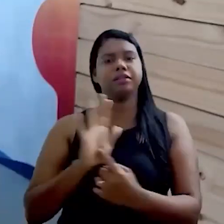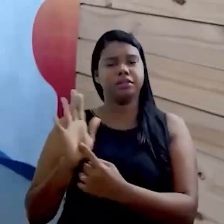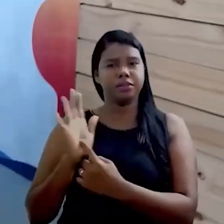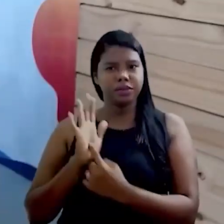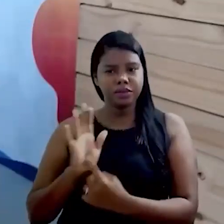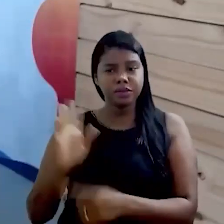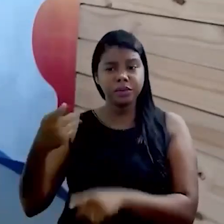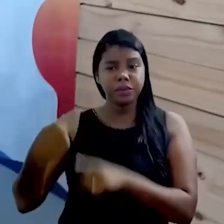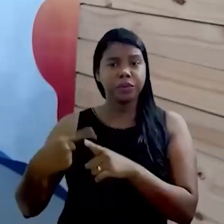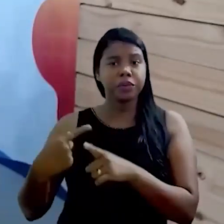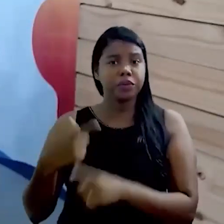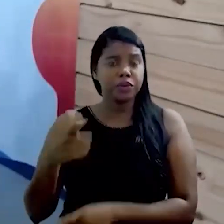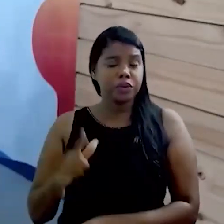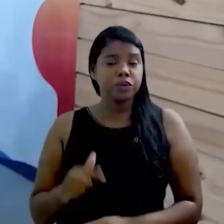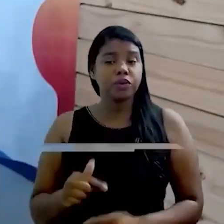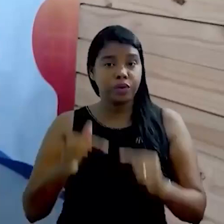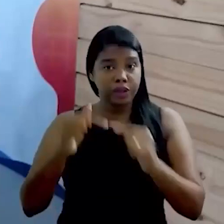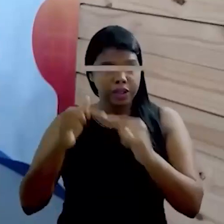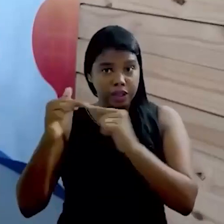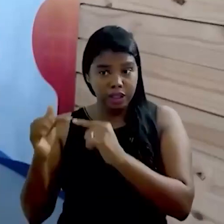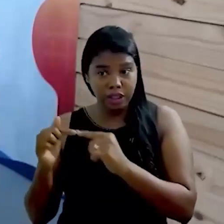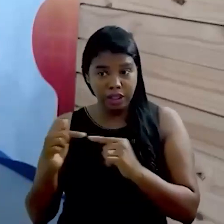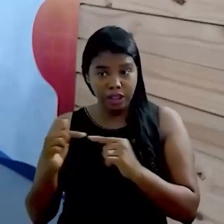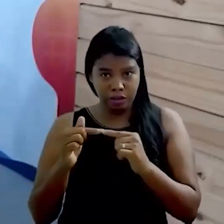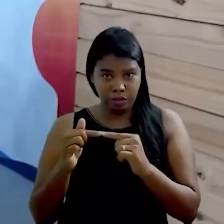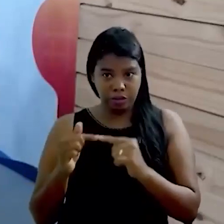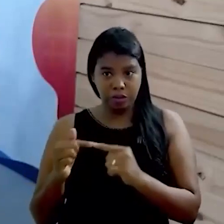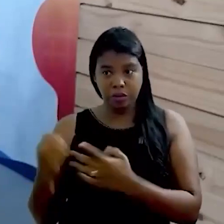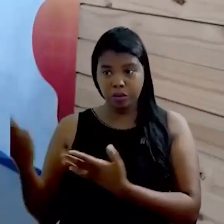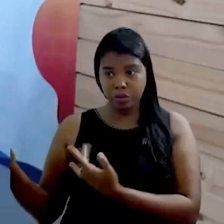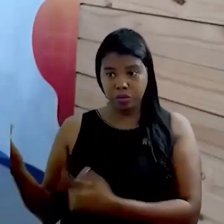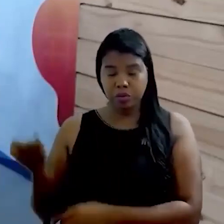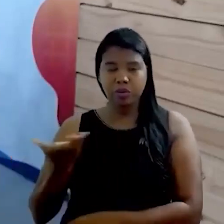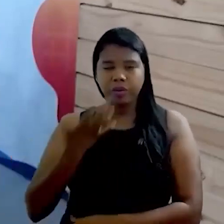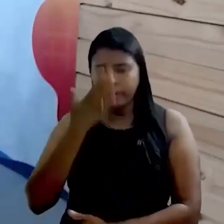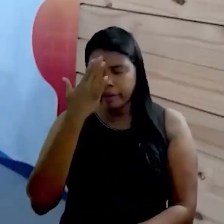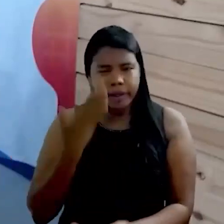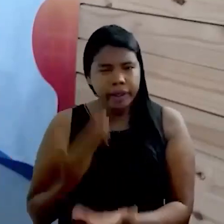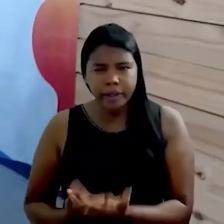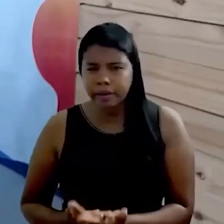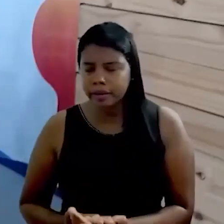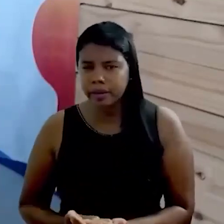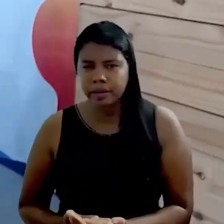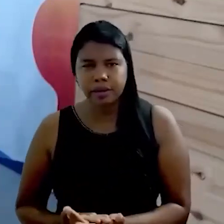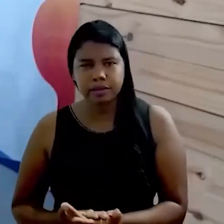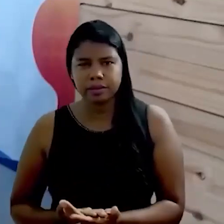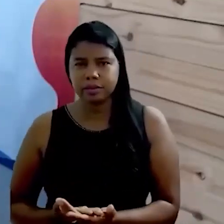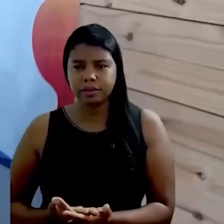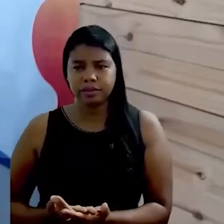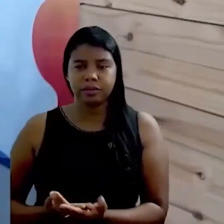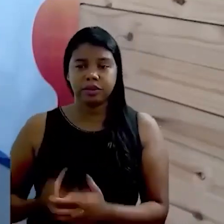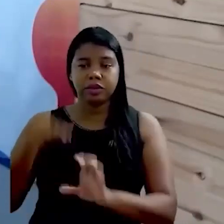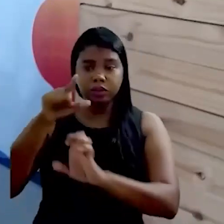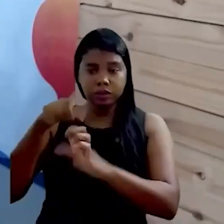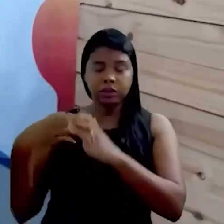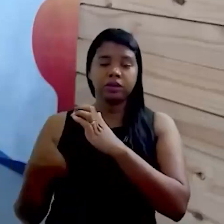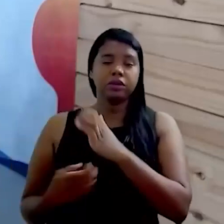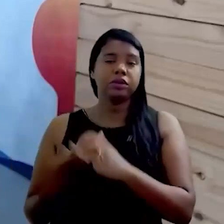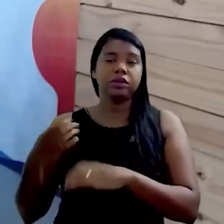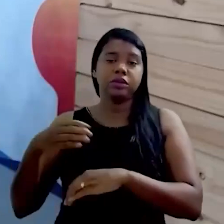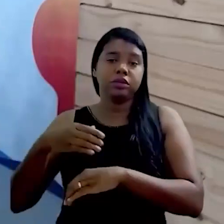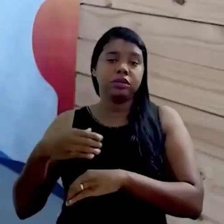posicionem, porque se não tiver de acordo, né, com o que eles estão acreditando, pode até ser que essa empresa seja